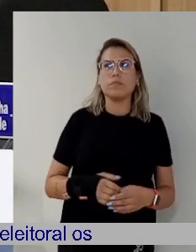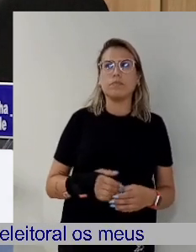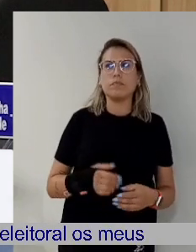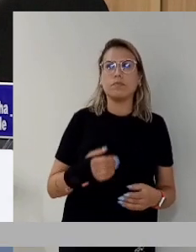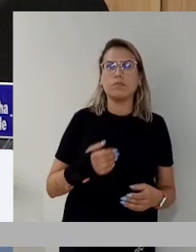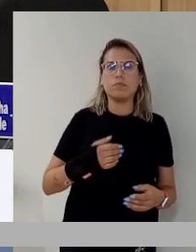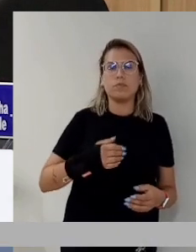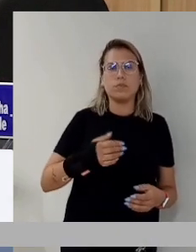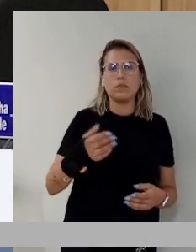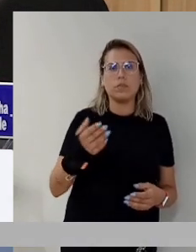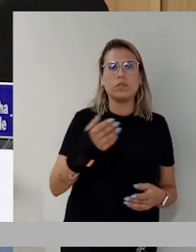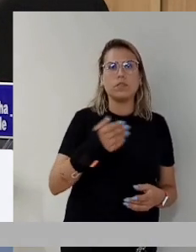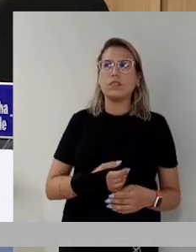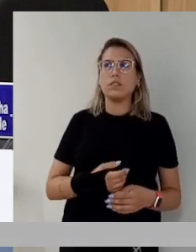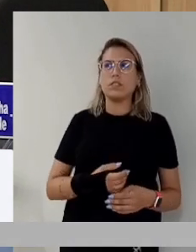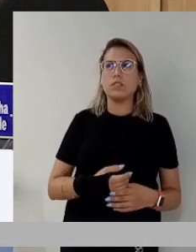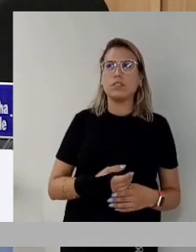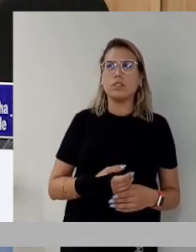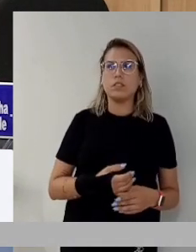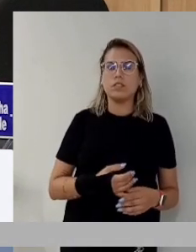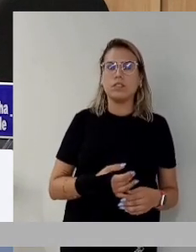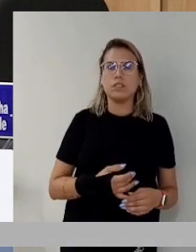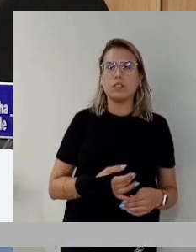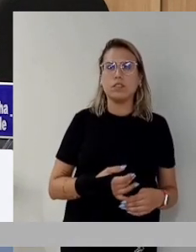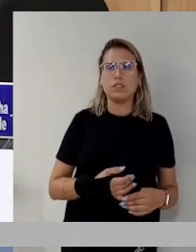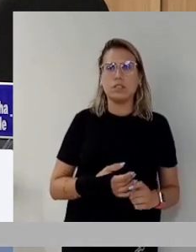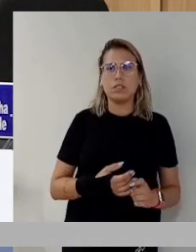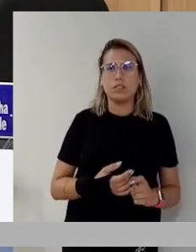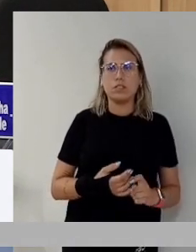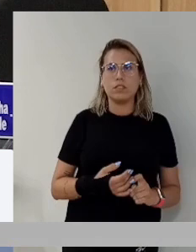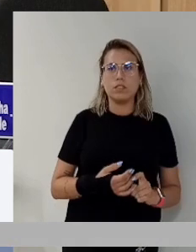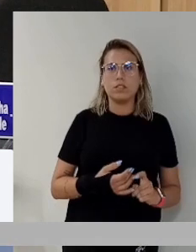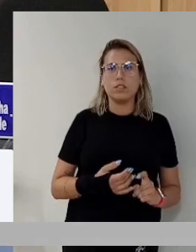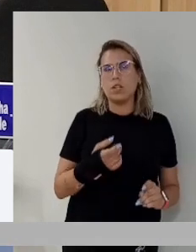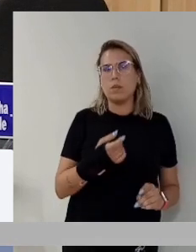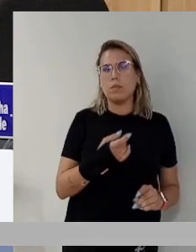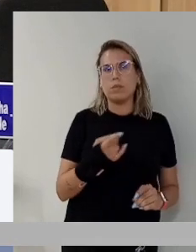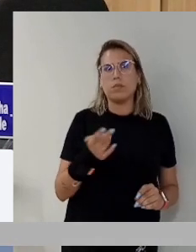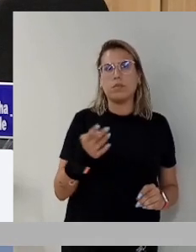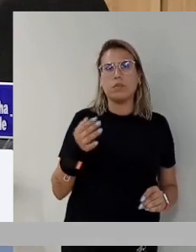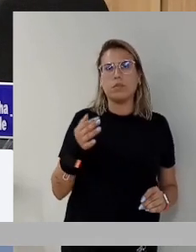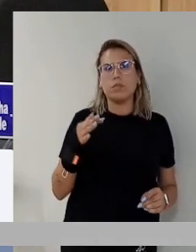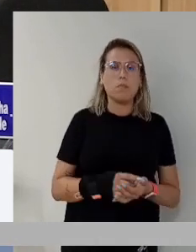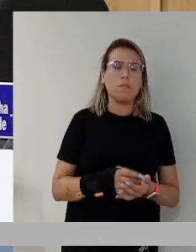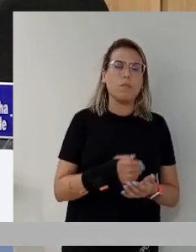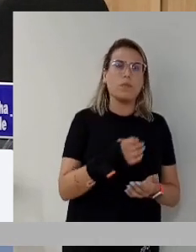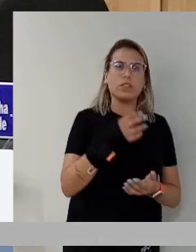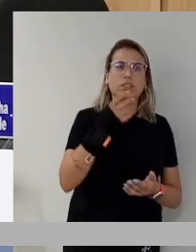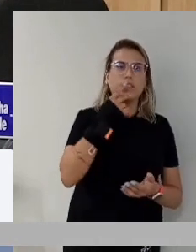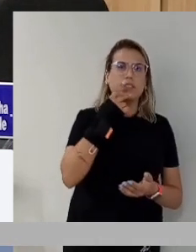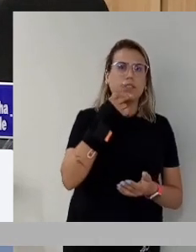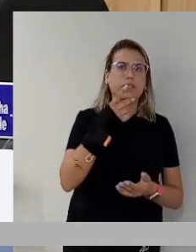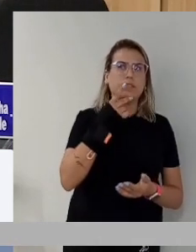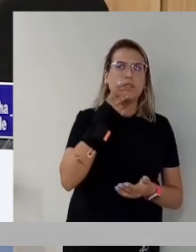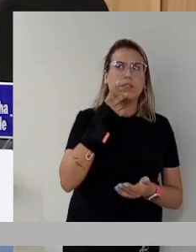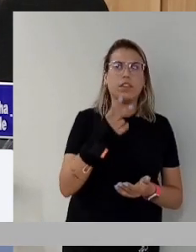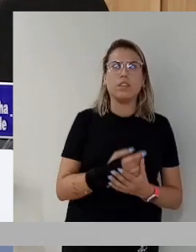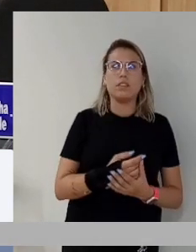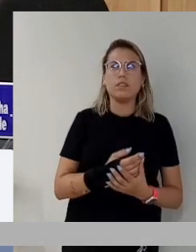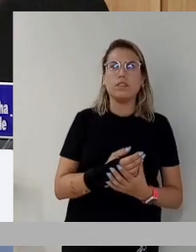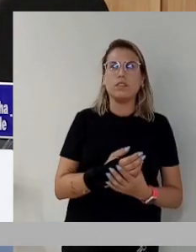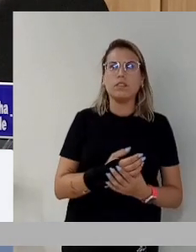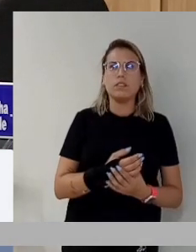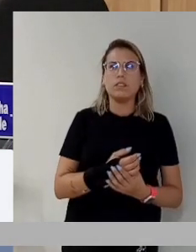amigos que muitos fatos muitas falas